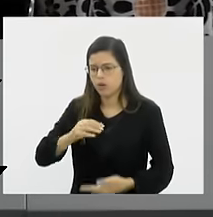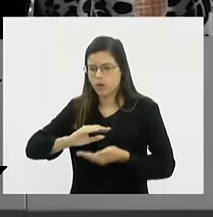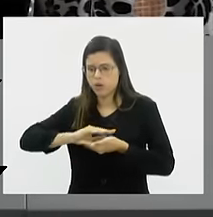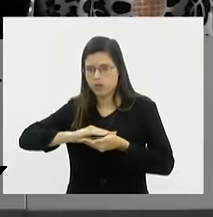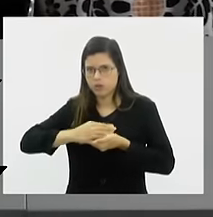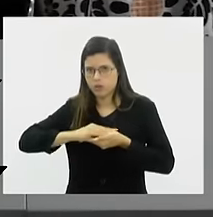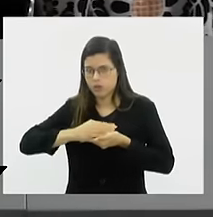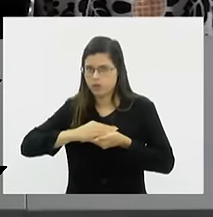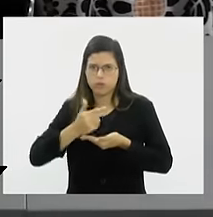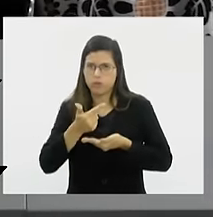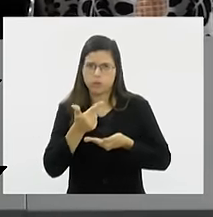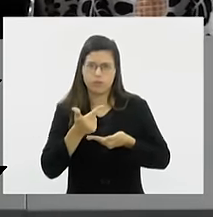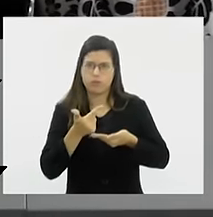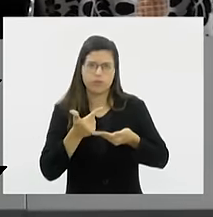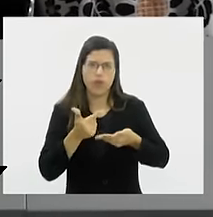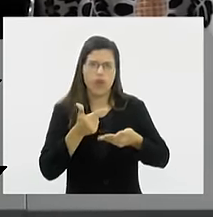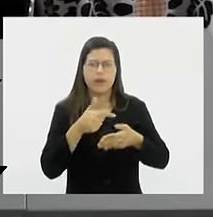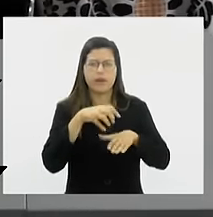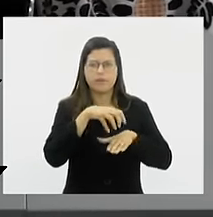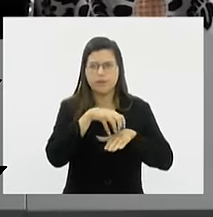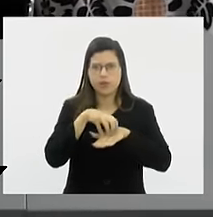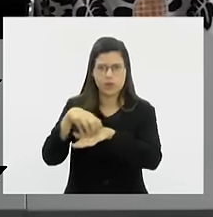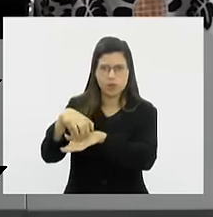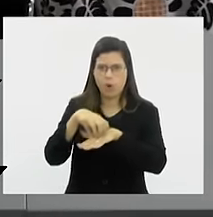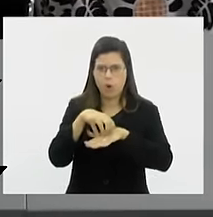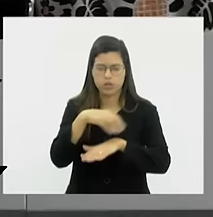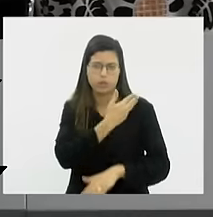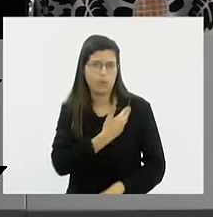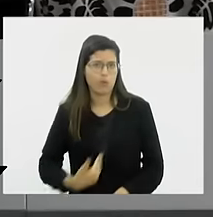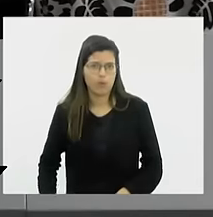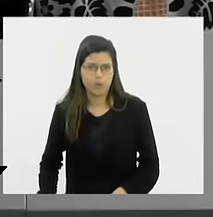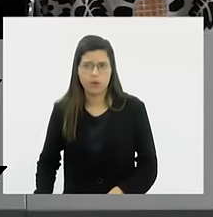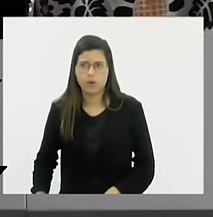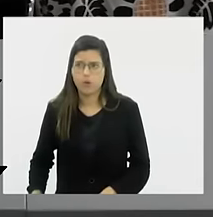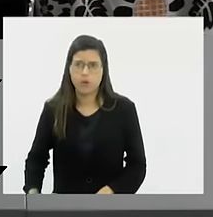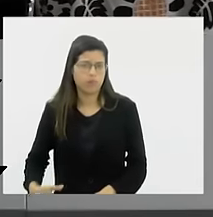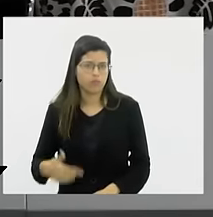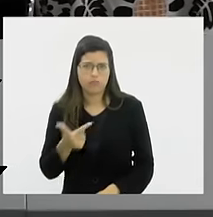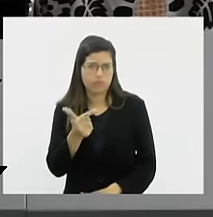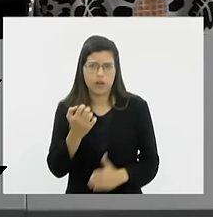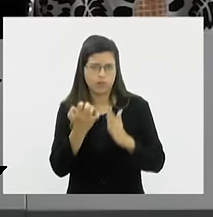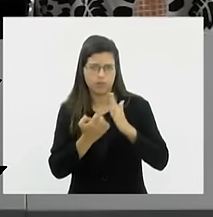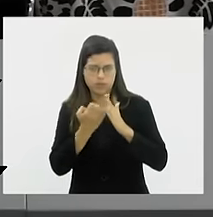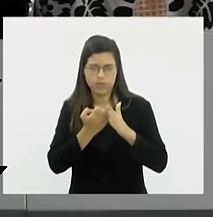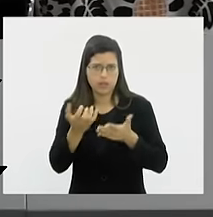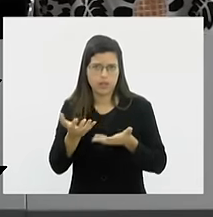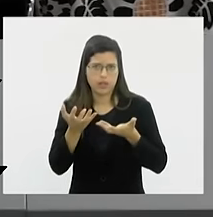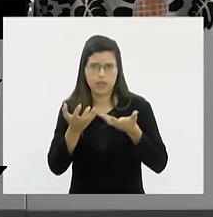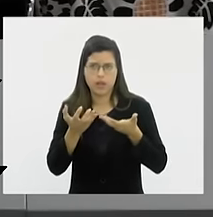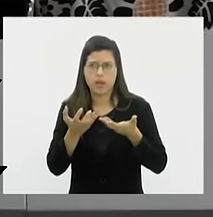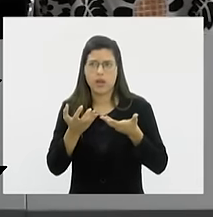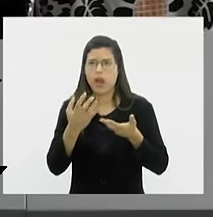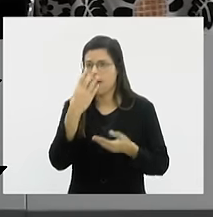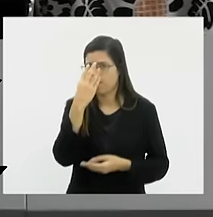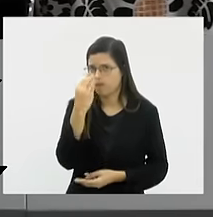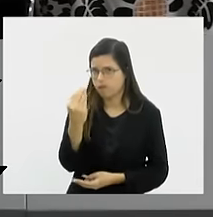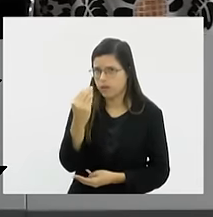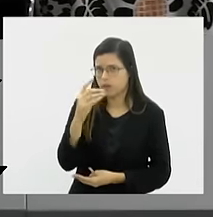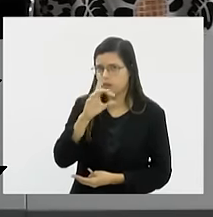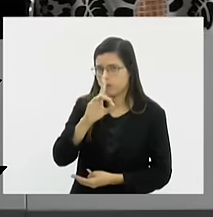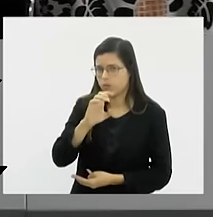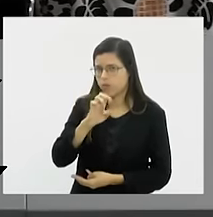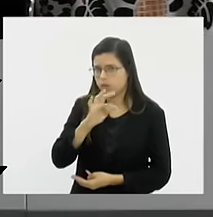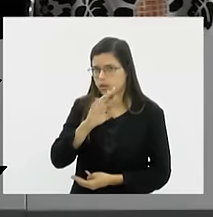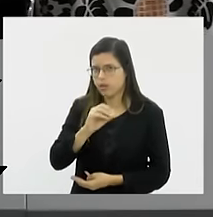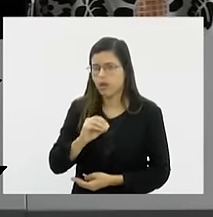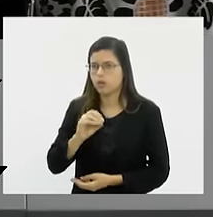público. Não tem nenhuma empresa municipal que quer fazer transporte público. As vans do Detro só pode